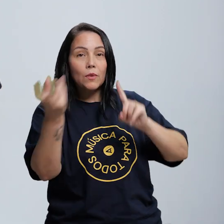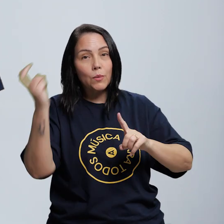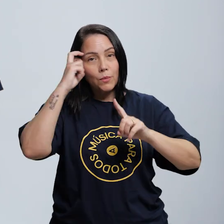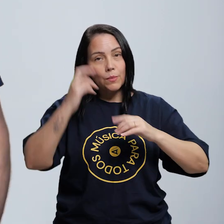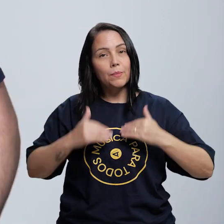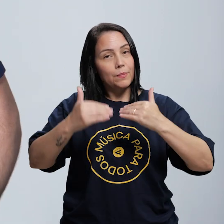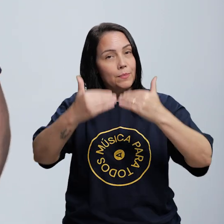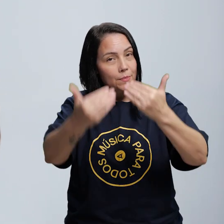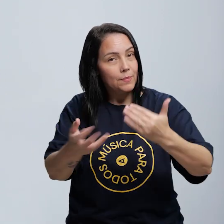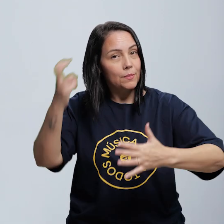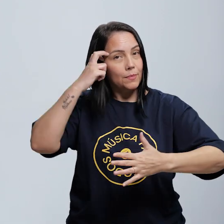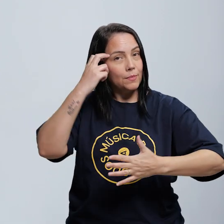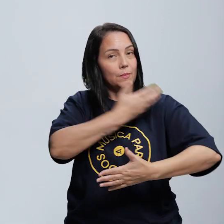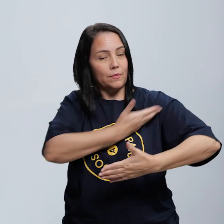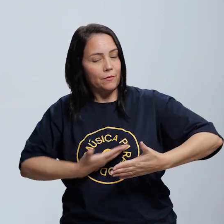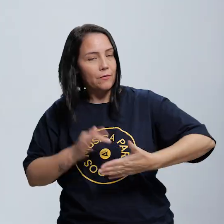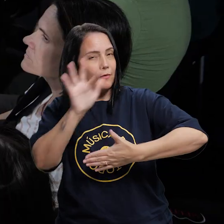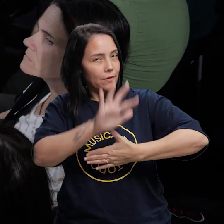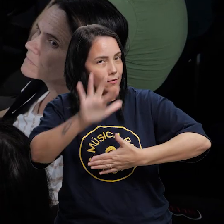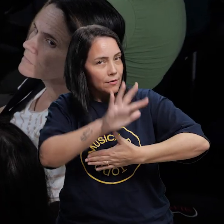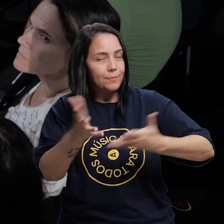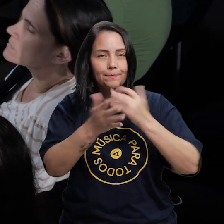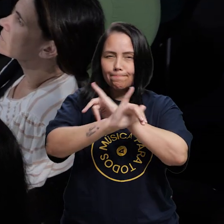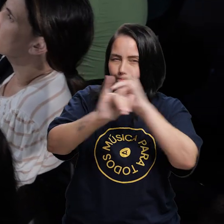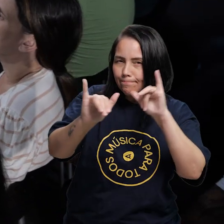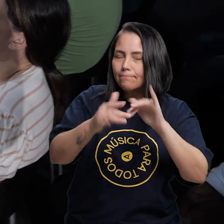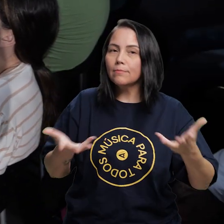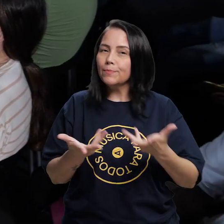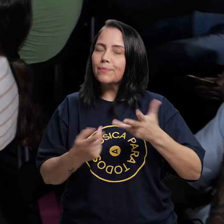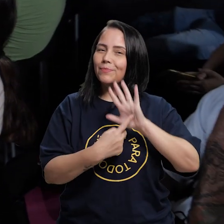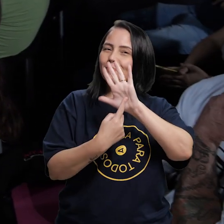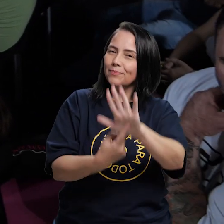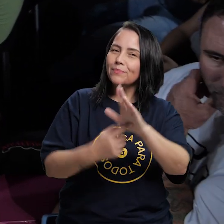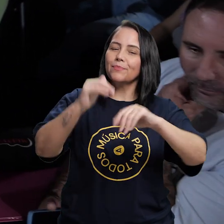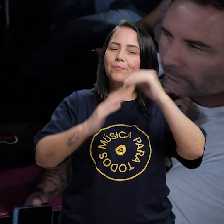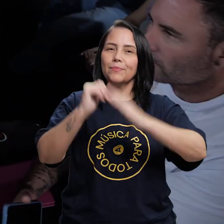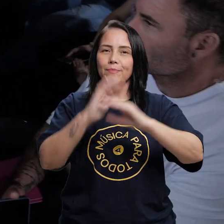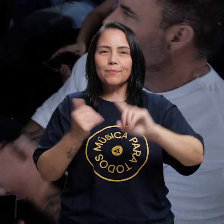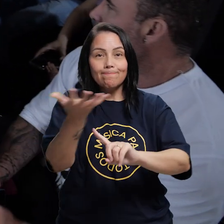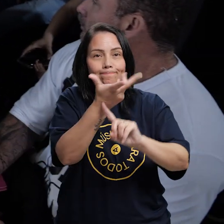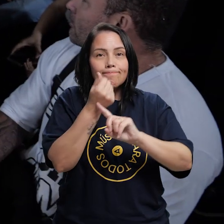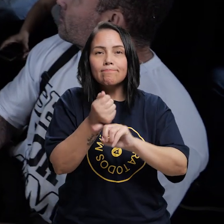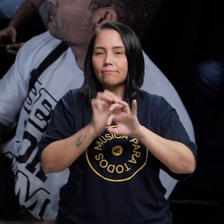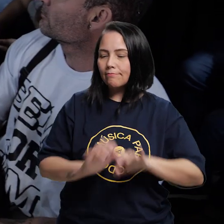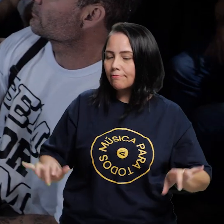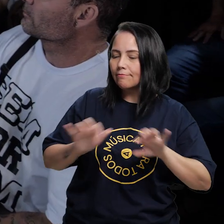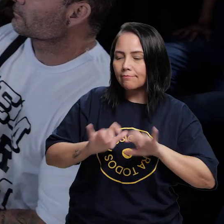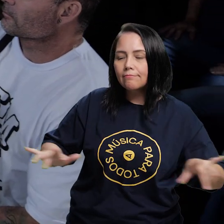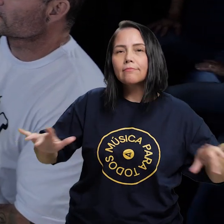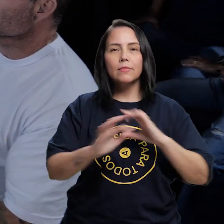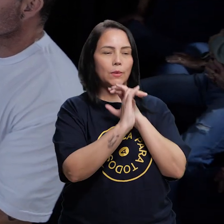do Governo Federal. Dando esse recado, então, para vocês, hoje temos a nossa prática artística de